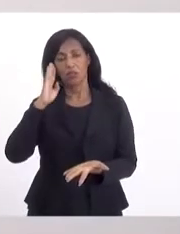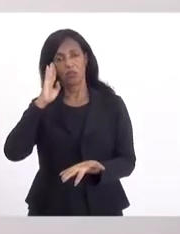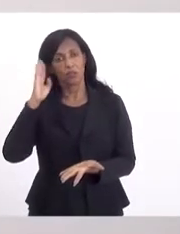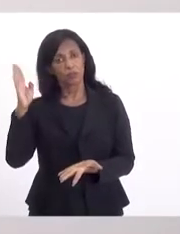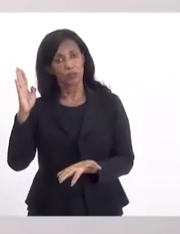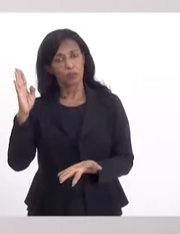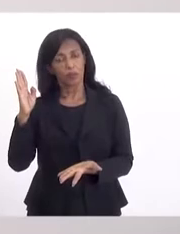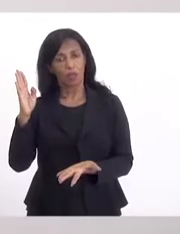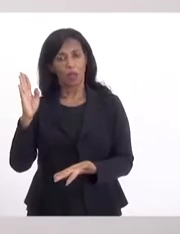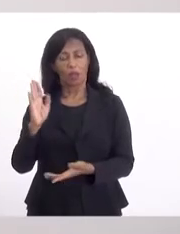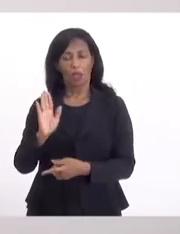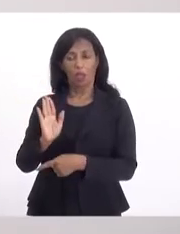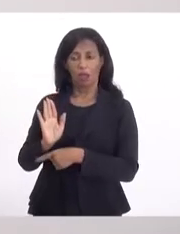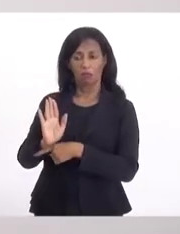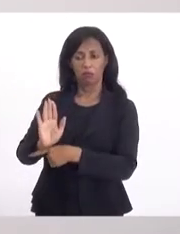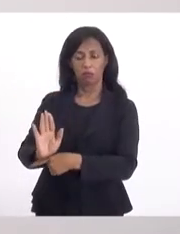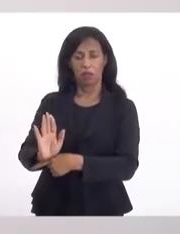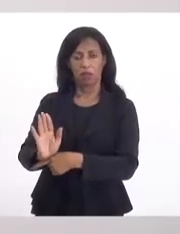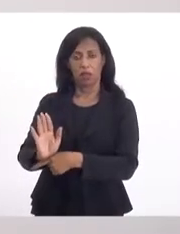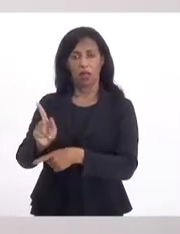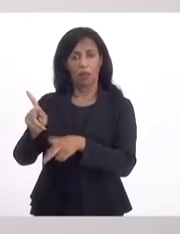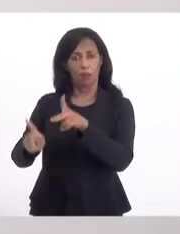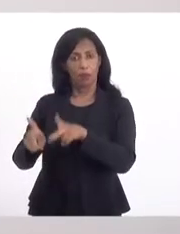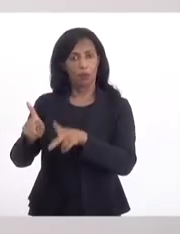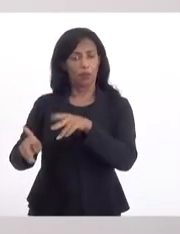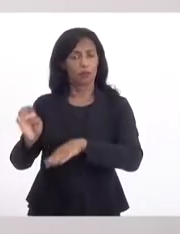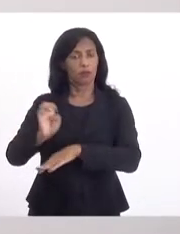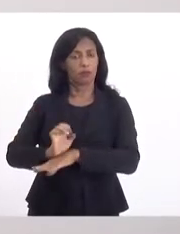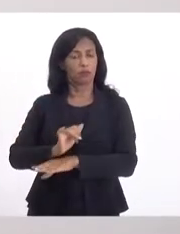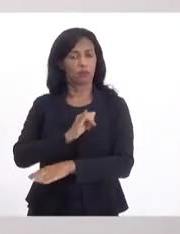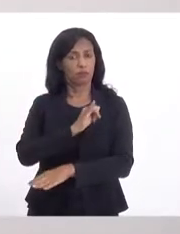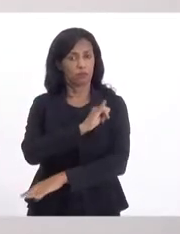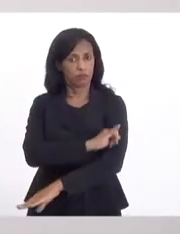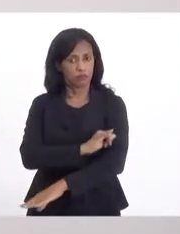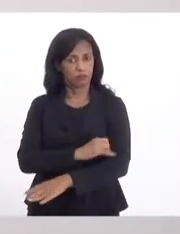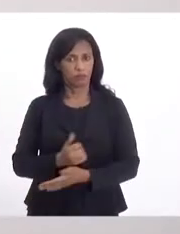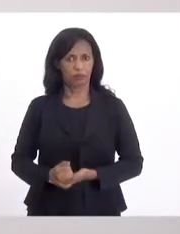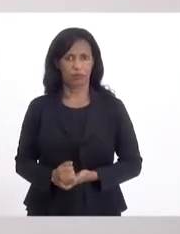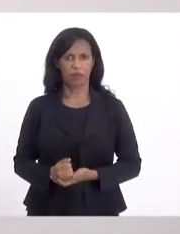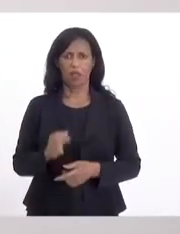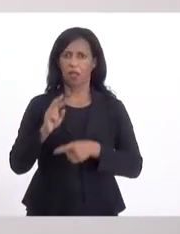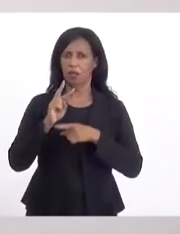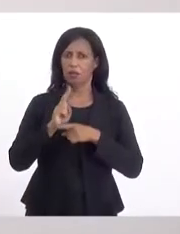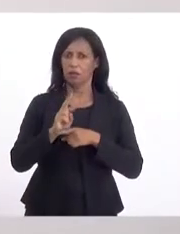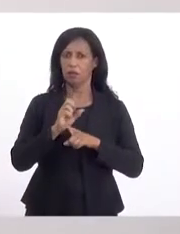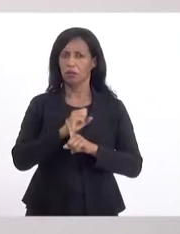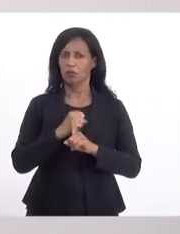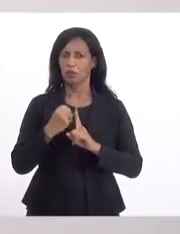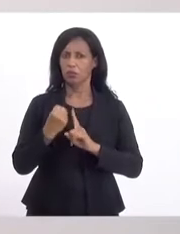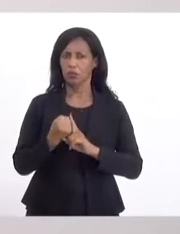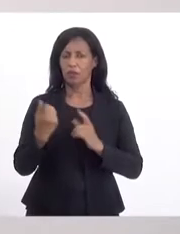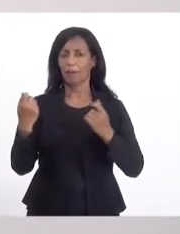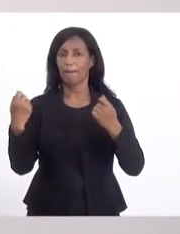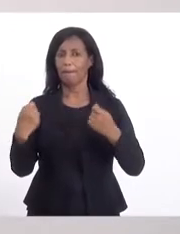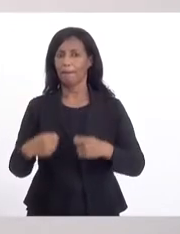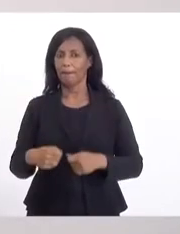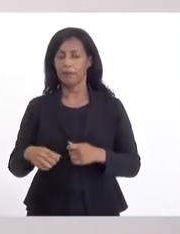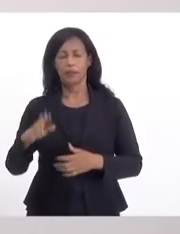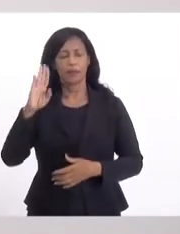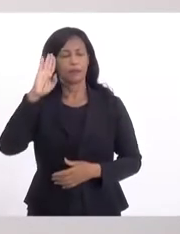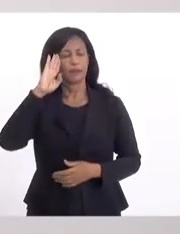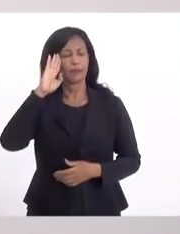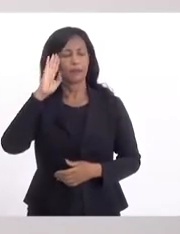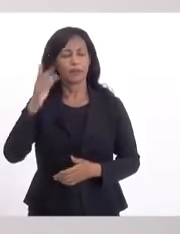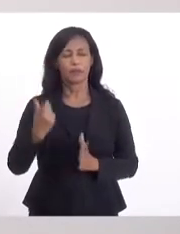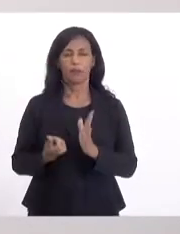é respaldar a vida da população do Estado do Rio de Janeiro, a assistência social tem que ser colocada como